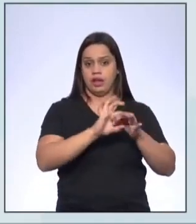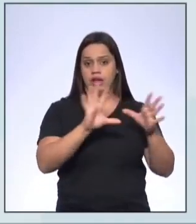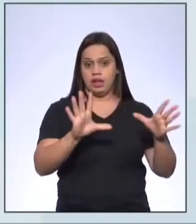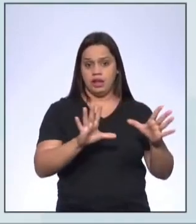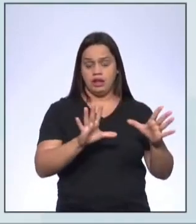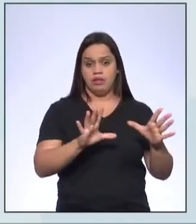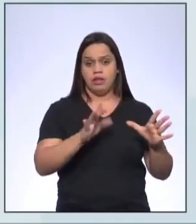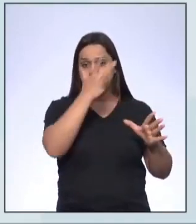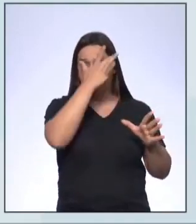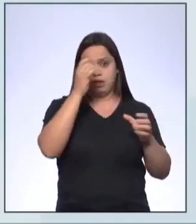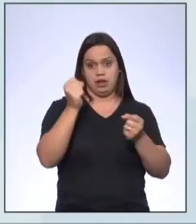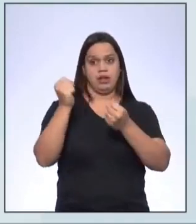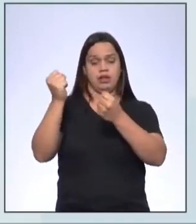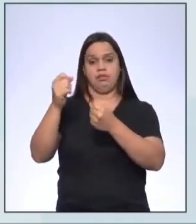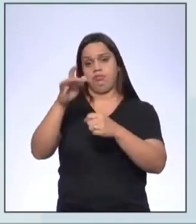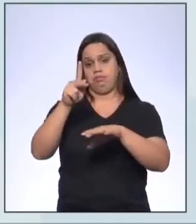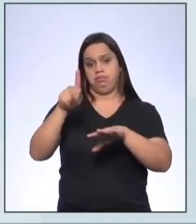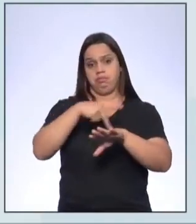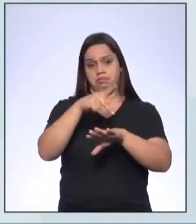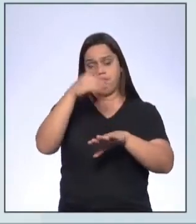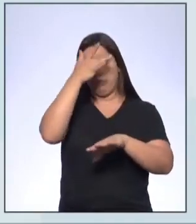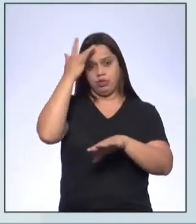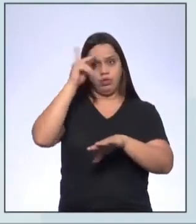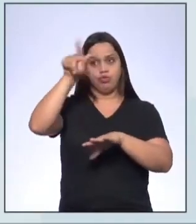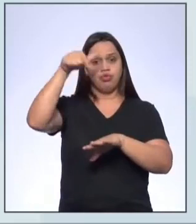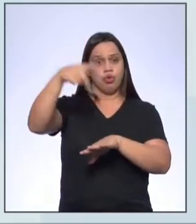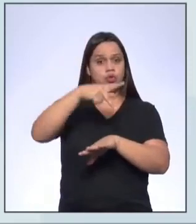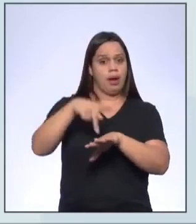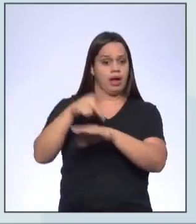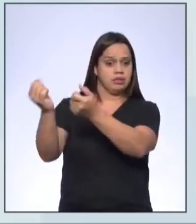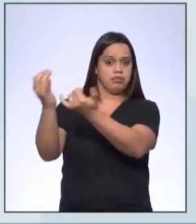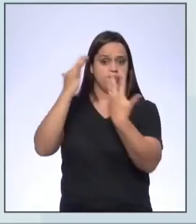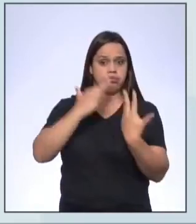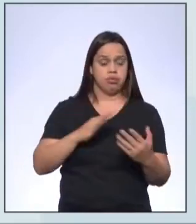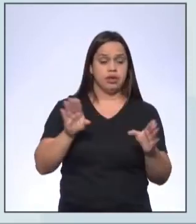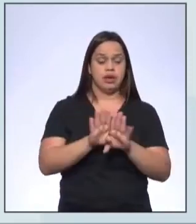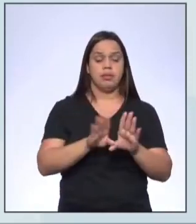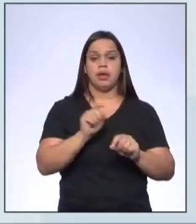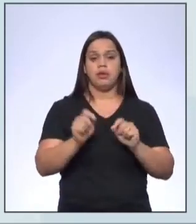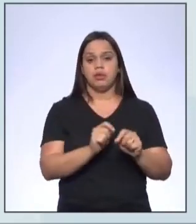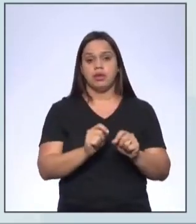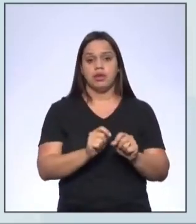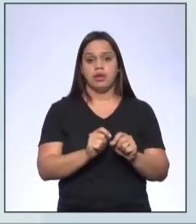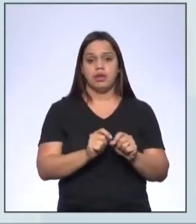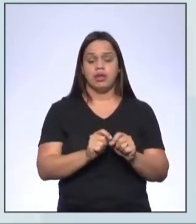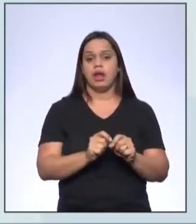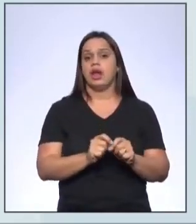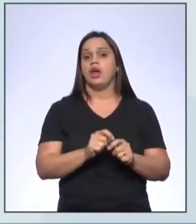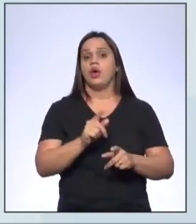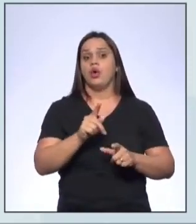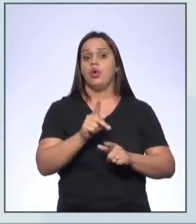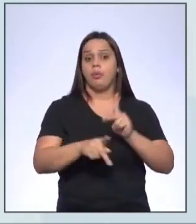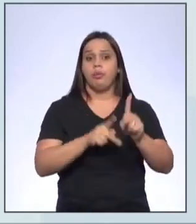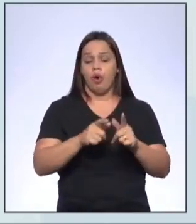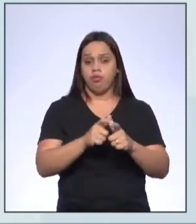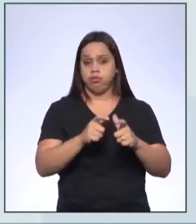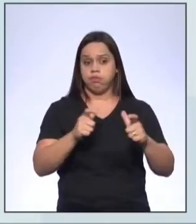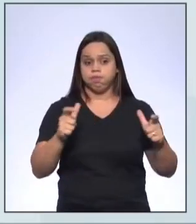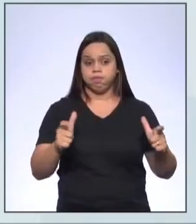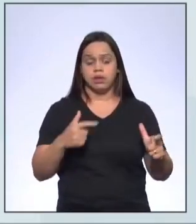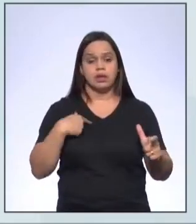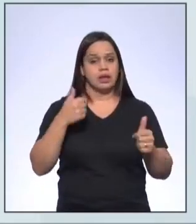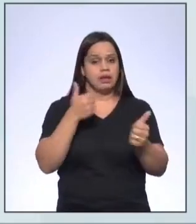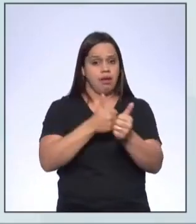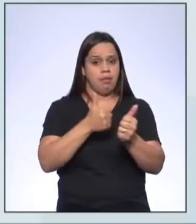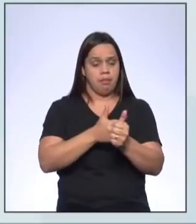na lavoura do café. Tá? Aí nós temos a evolução da população, né, que está basicamente na faixa litorânea, né, se estendendo na faixa